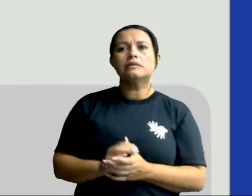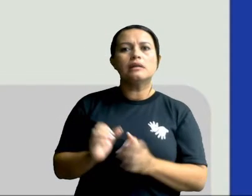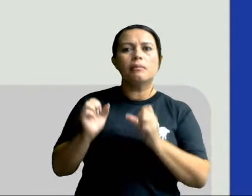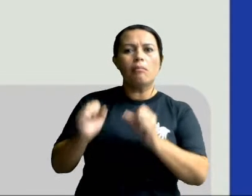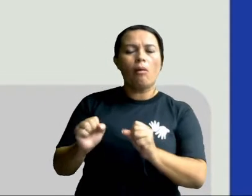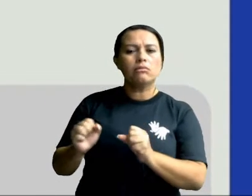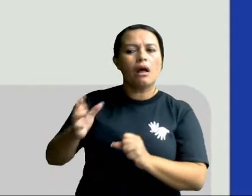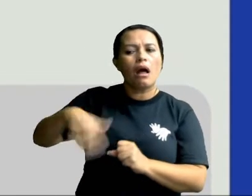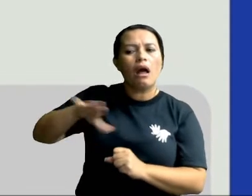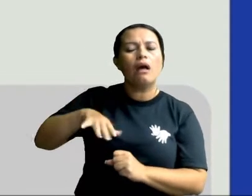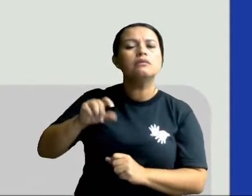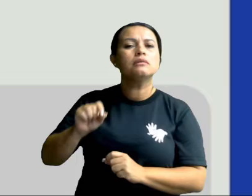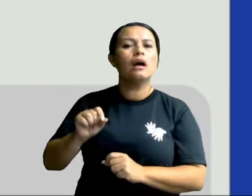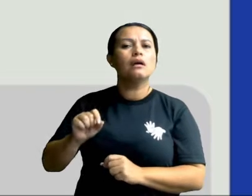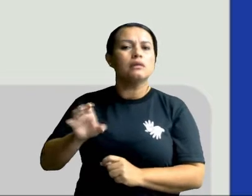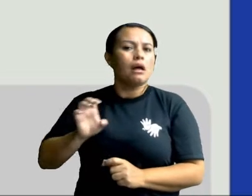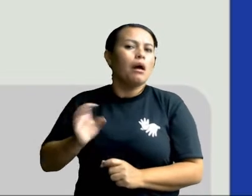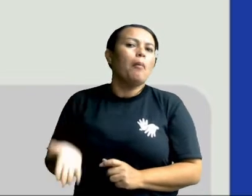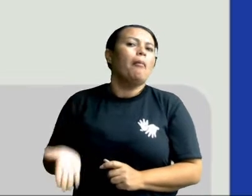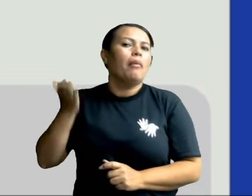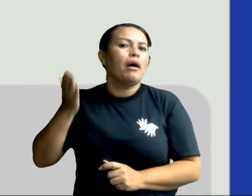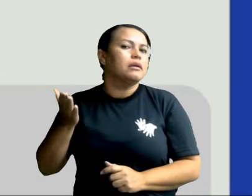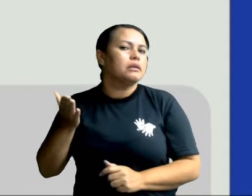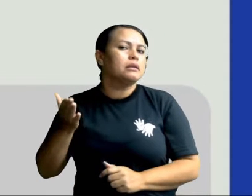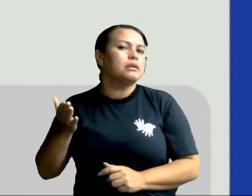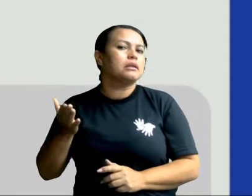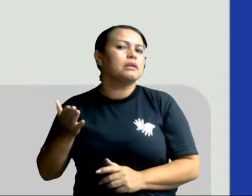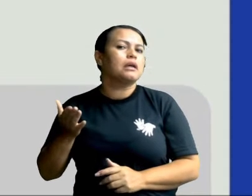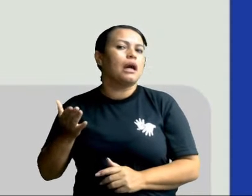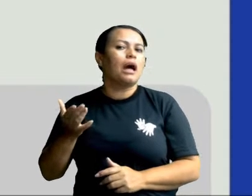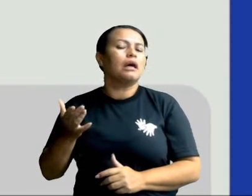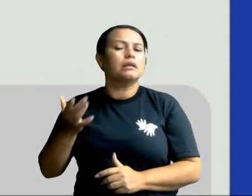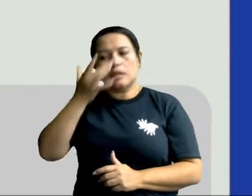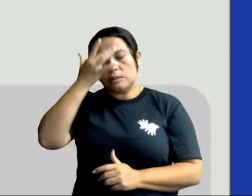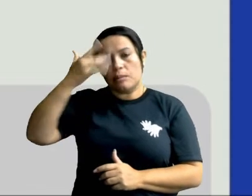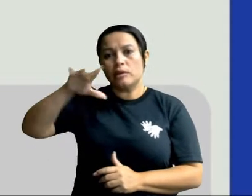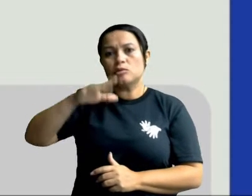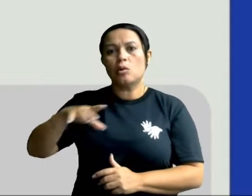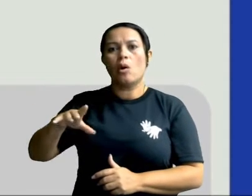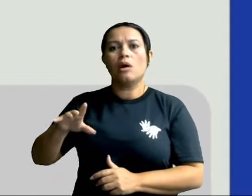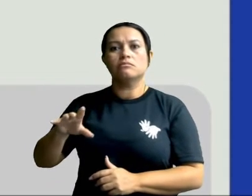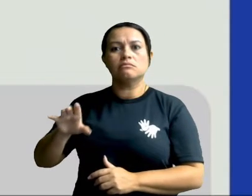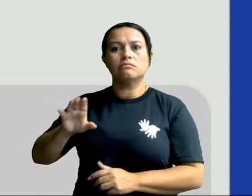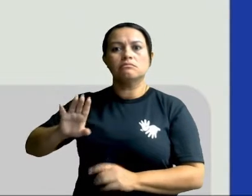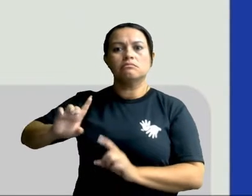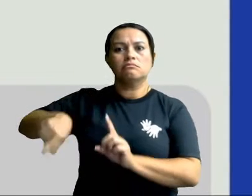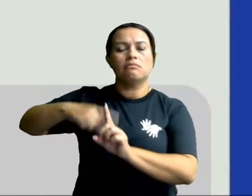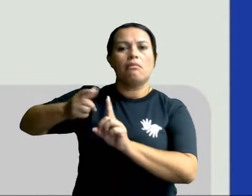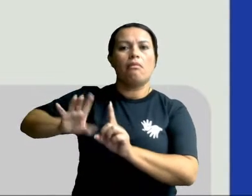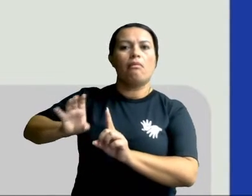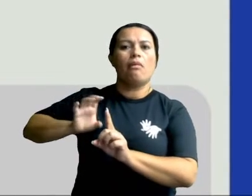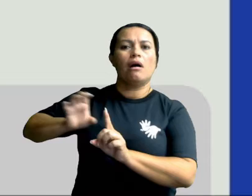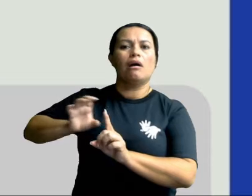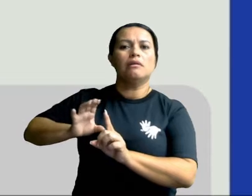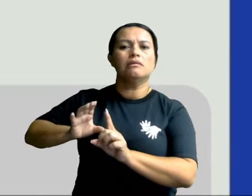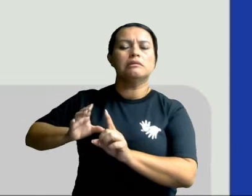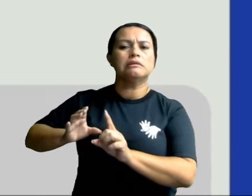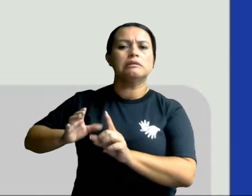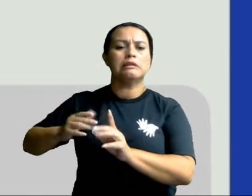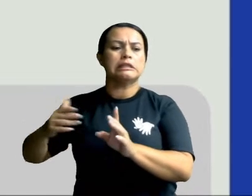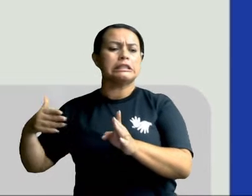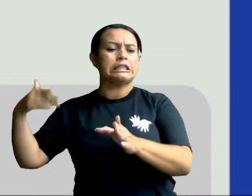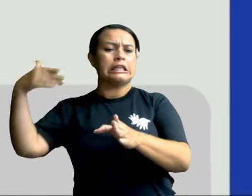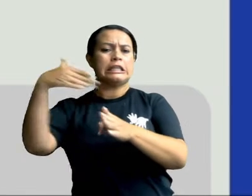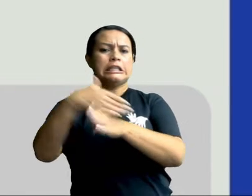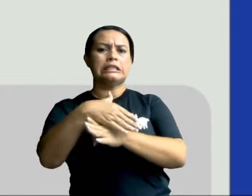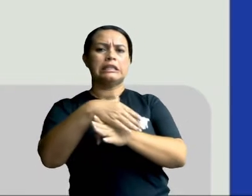dessas potências, essa dominação dos grandes economias que vinham e faziam